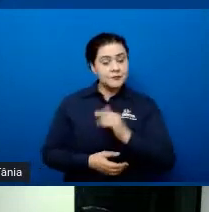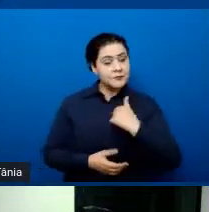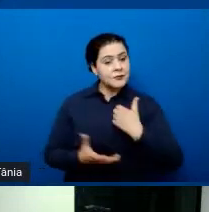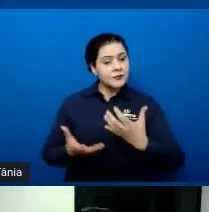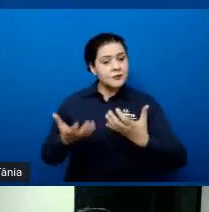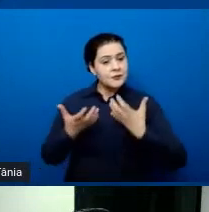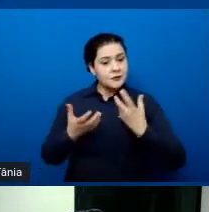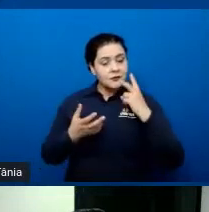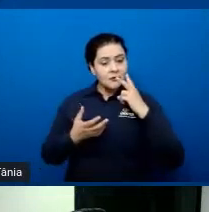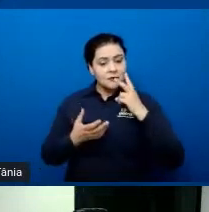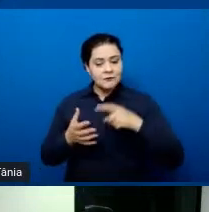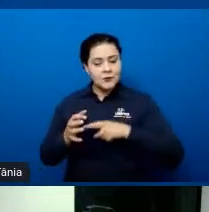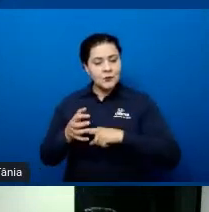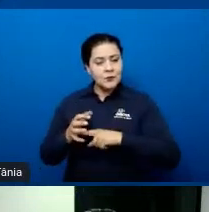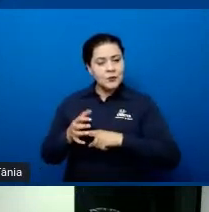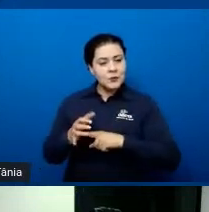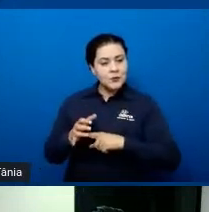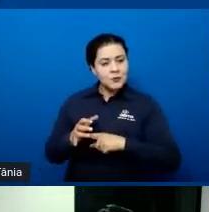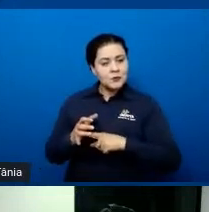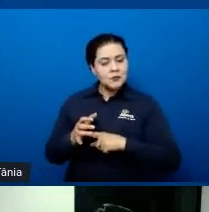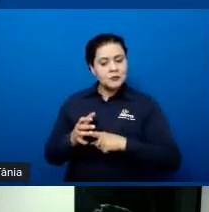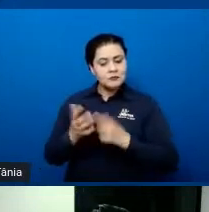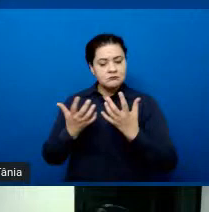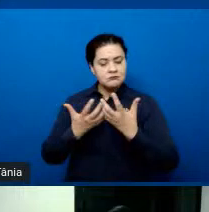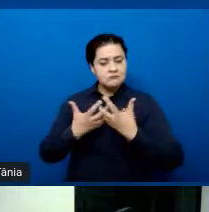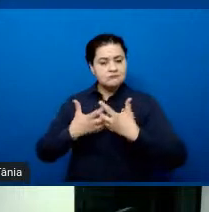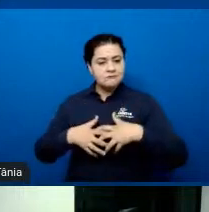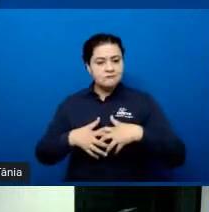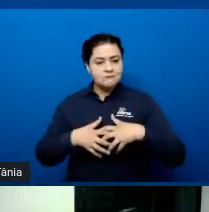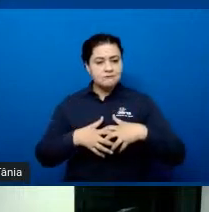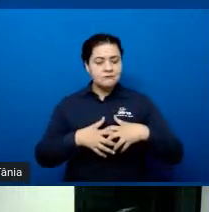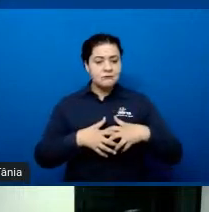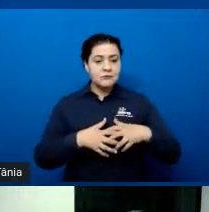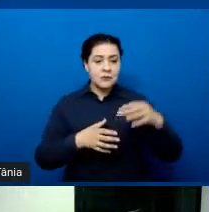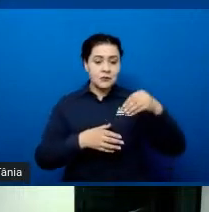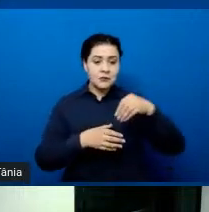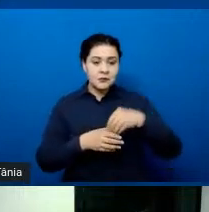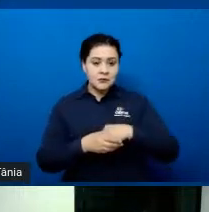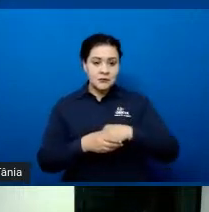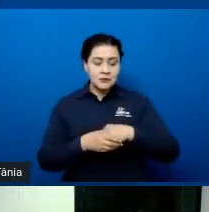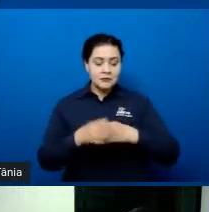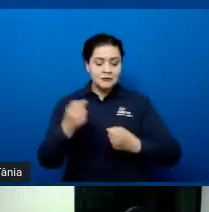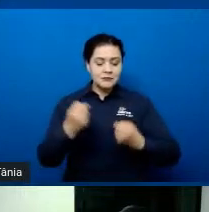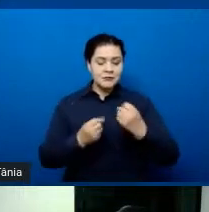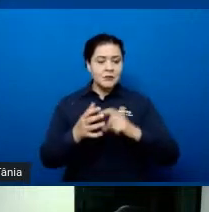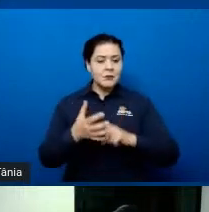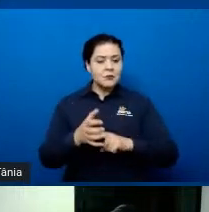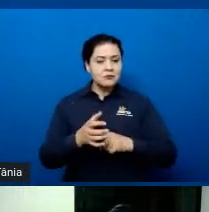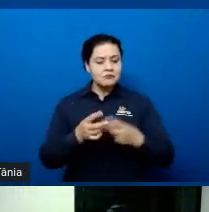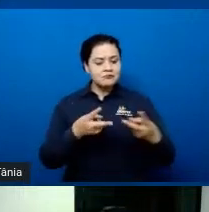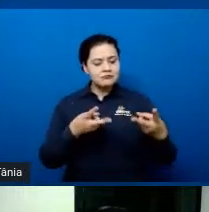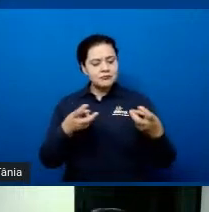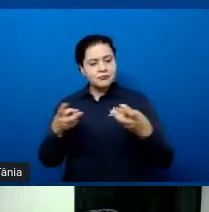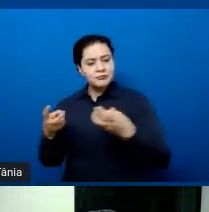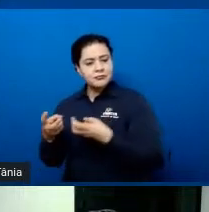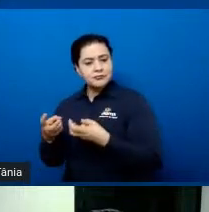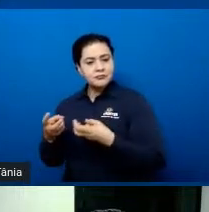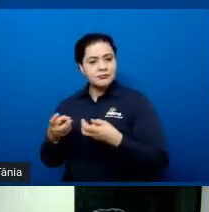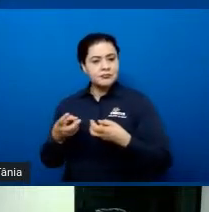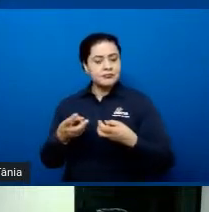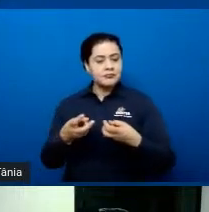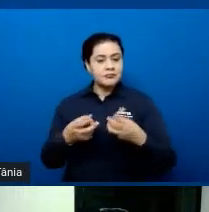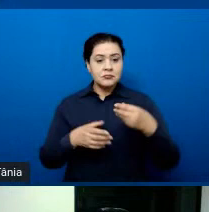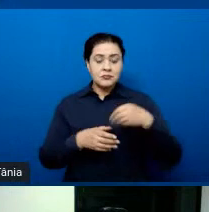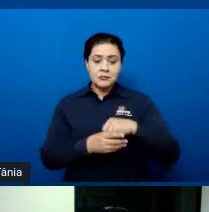um motor, engenharia mecânica, motor de um carro dentro da casa deles, eles possam analisar esse motor do carro dentro da casa